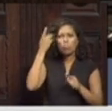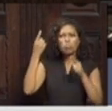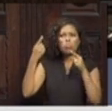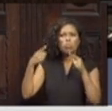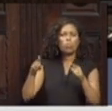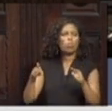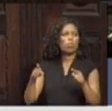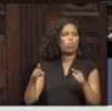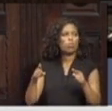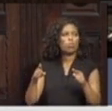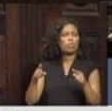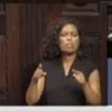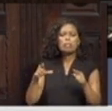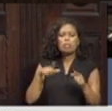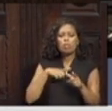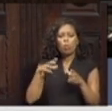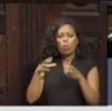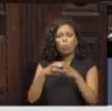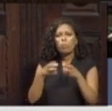no Frade,